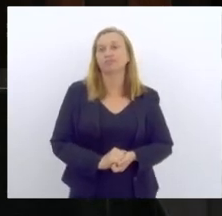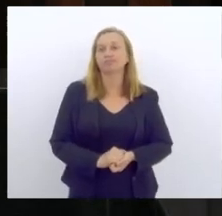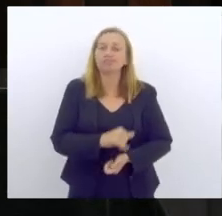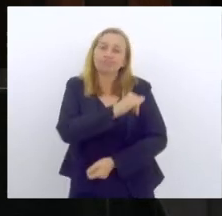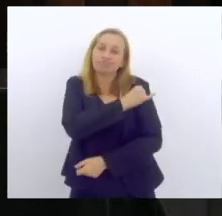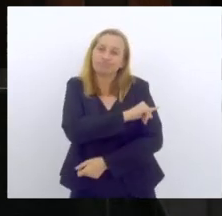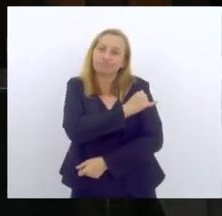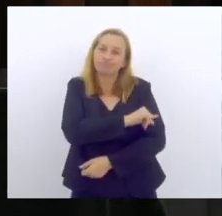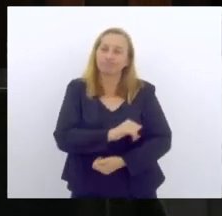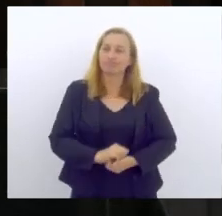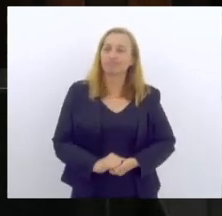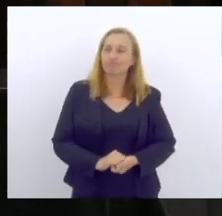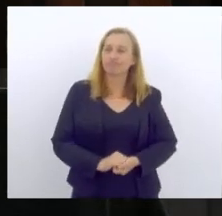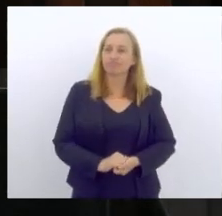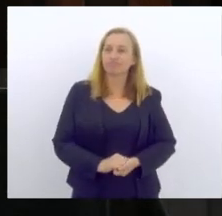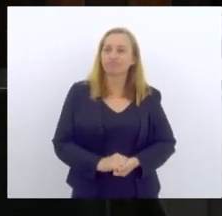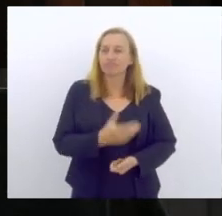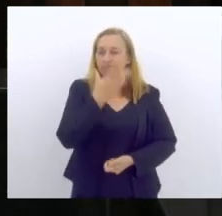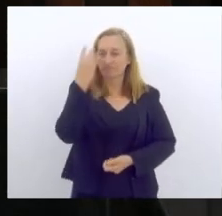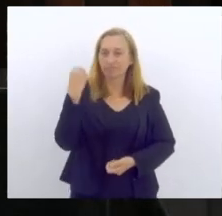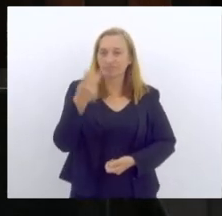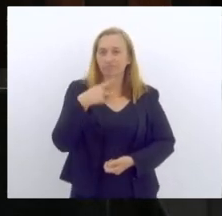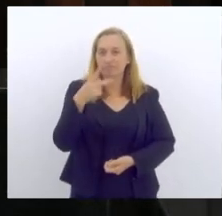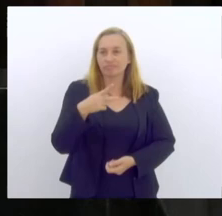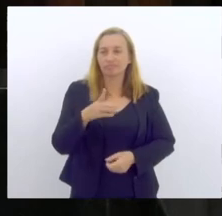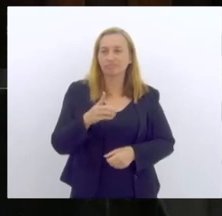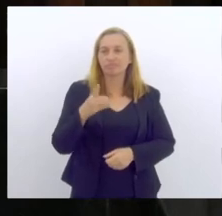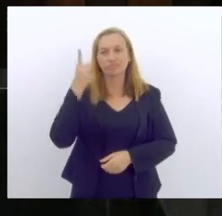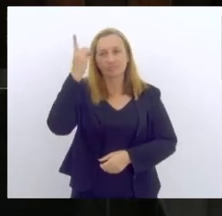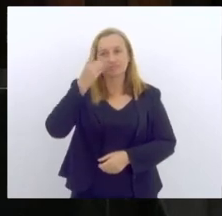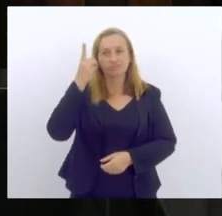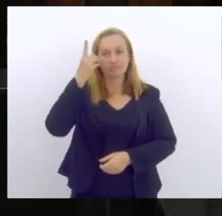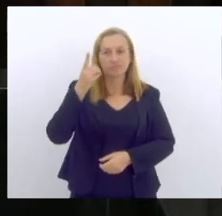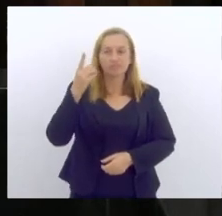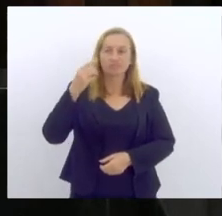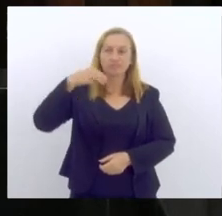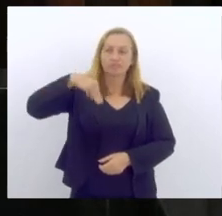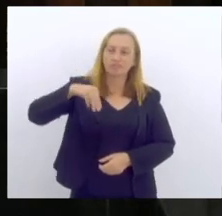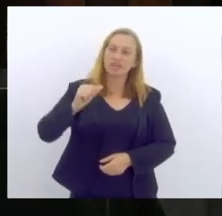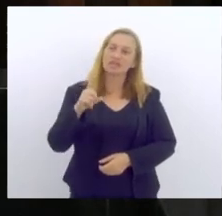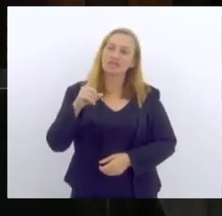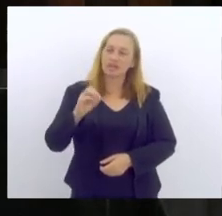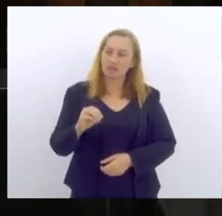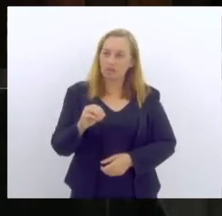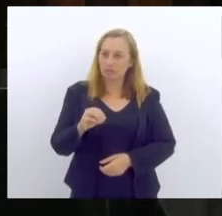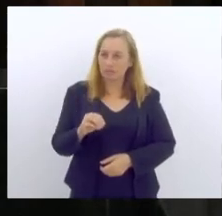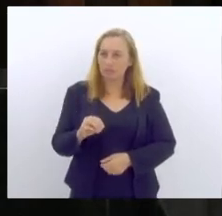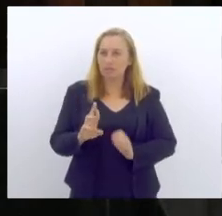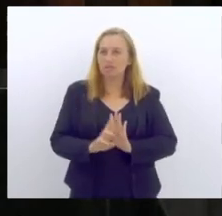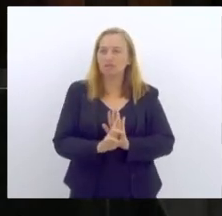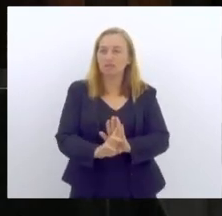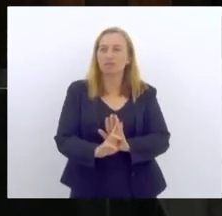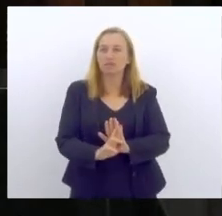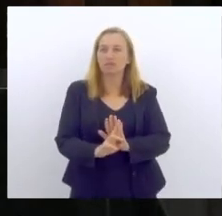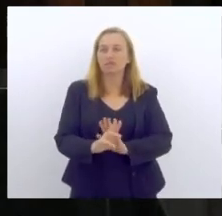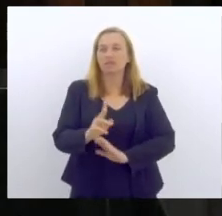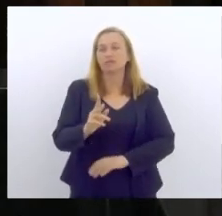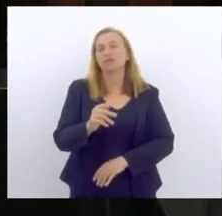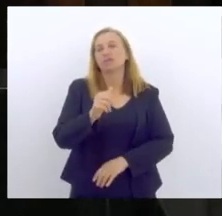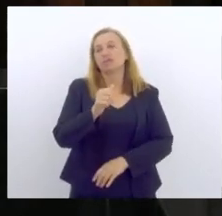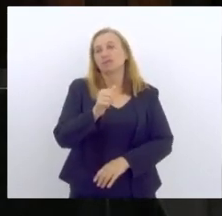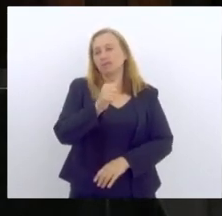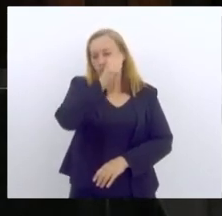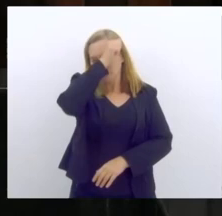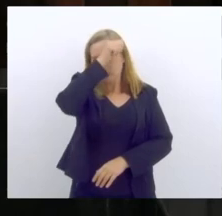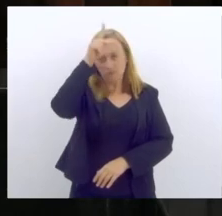no Rio de Janeiro e esqueci de cumprimentar o deputado Marcelo calero que aqui representa o prefeito Eduardo Paes amigo da minha irmã